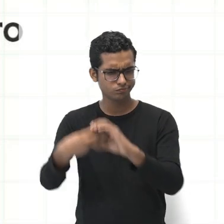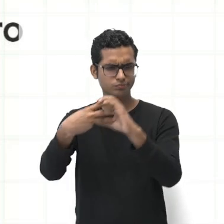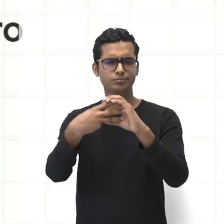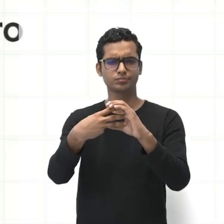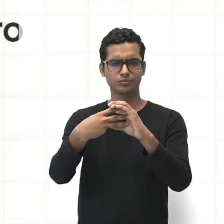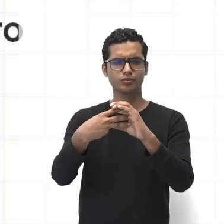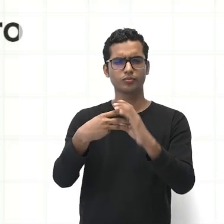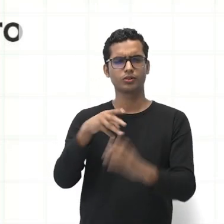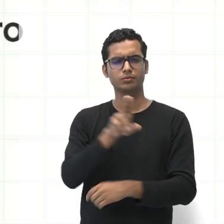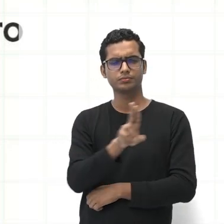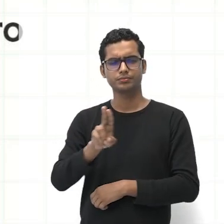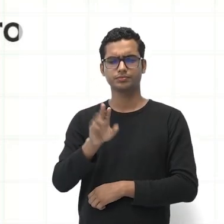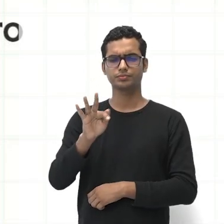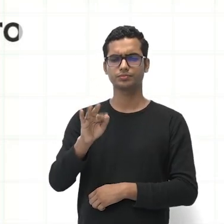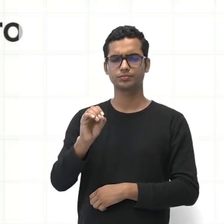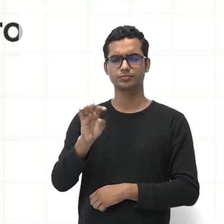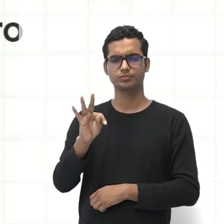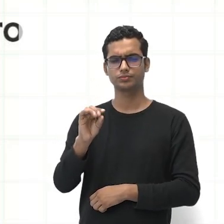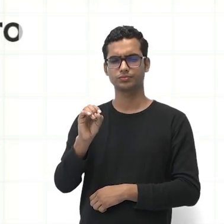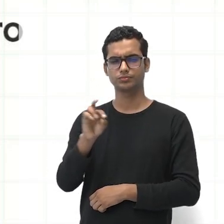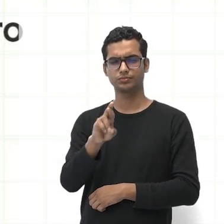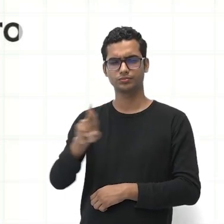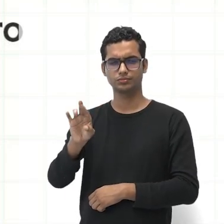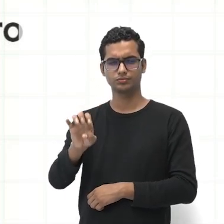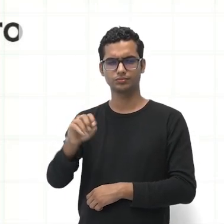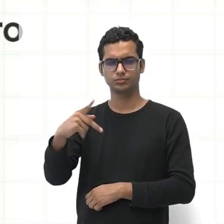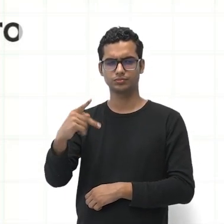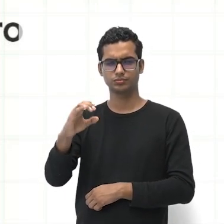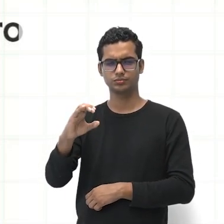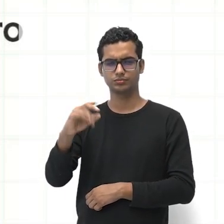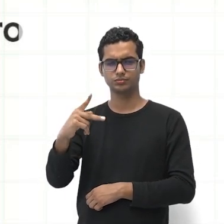aqui, chamadas de